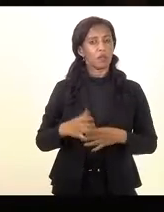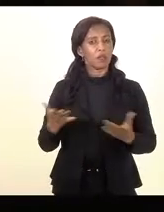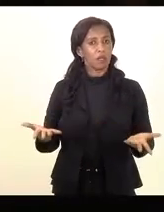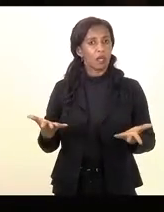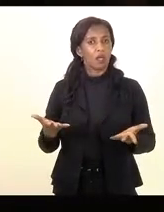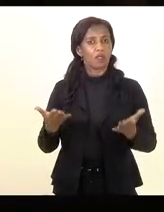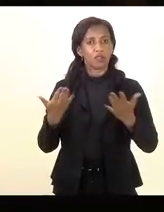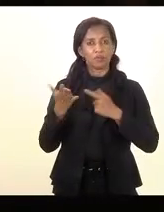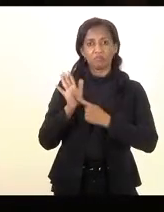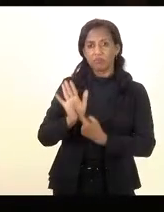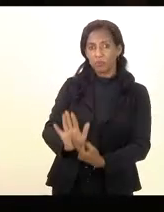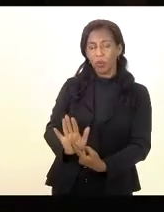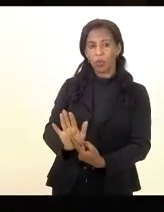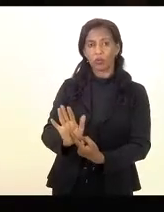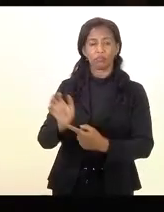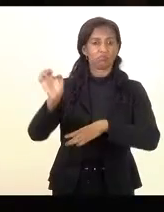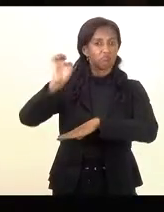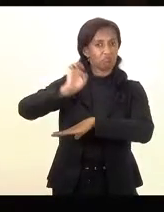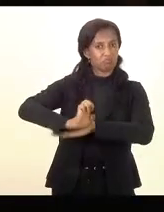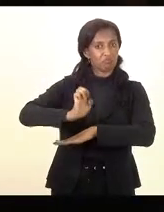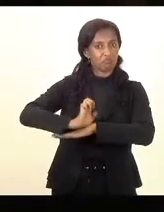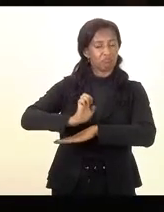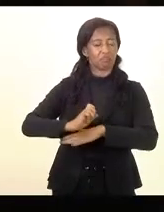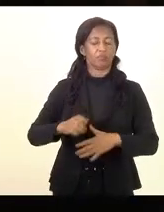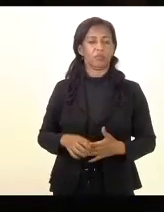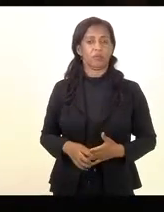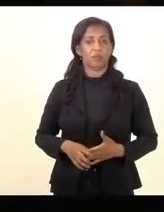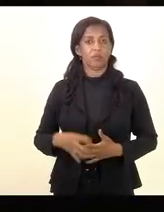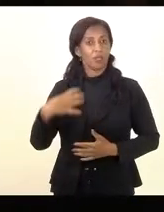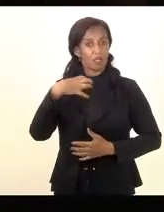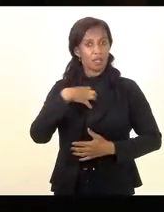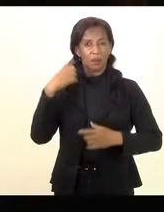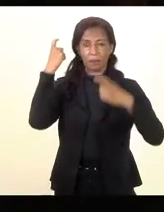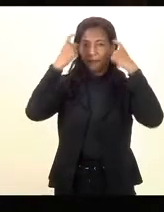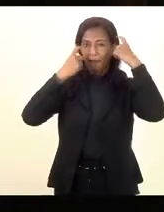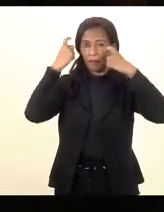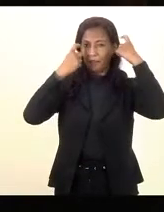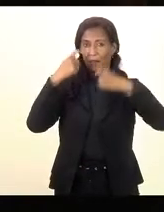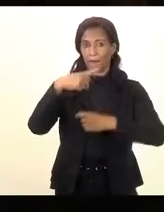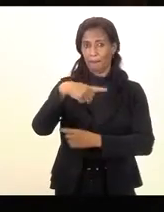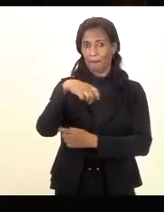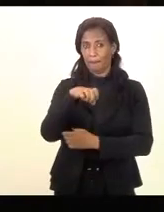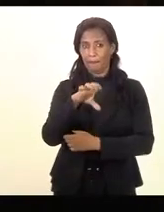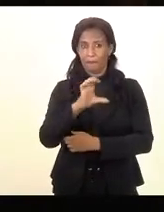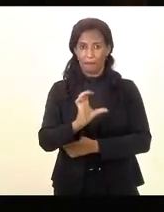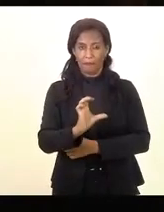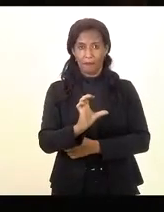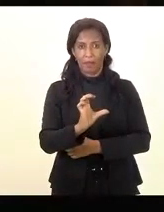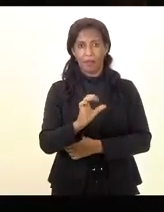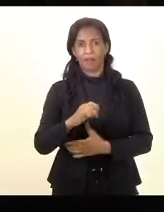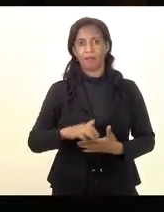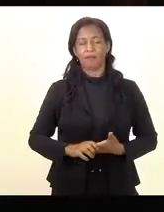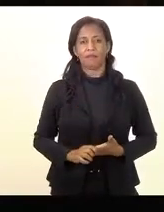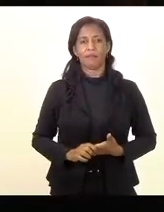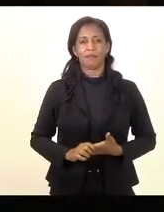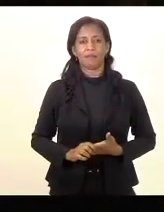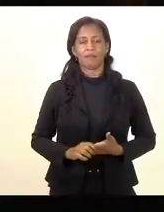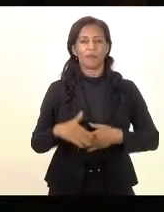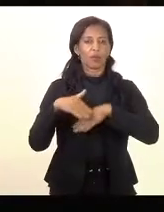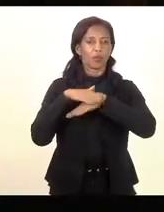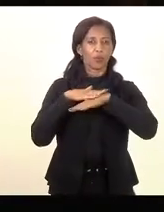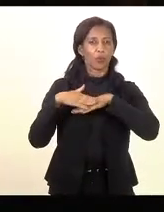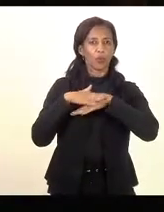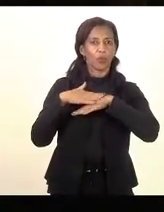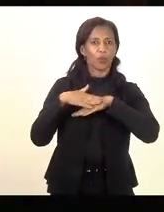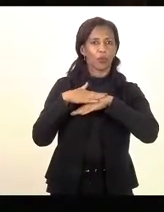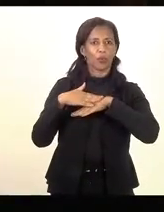apresentam-se nesse estado e nesse sentido achei preocupante essa PEC que pude conversar com